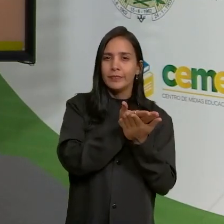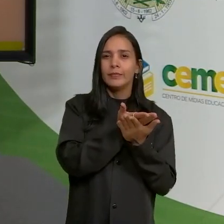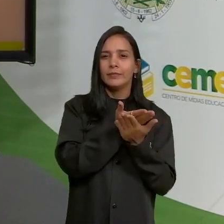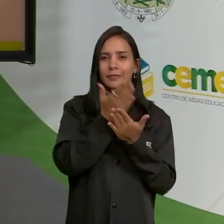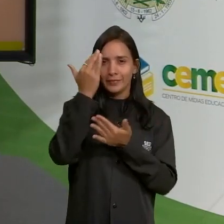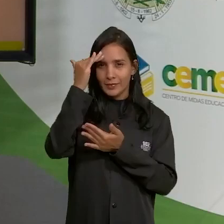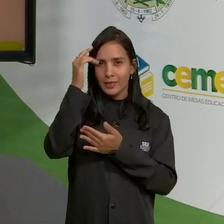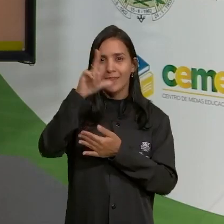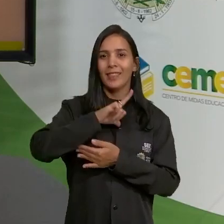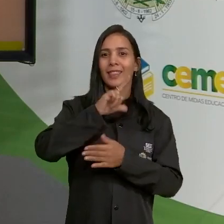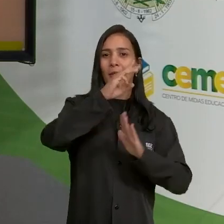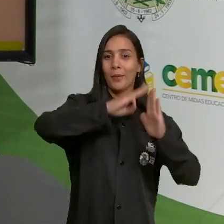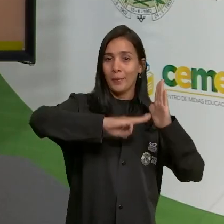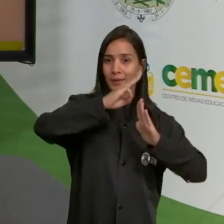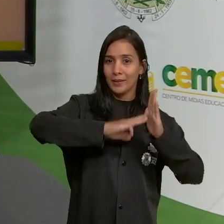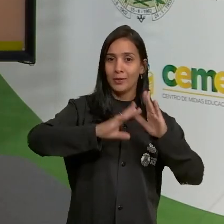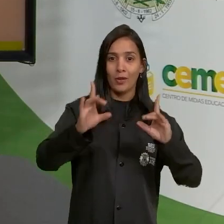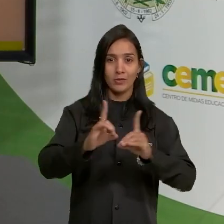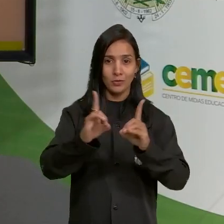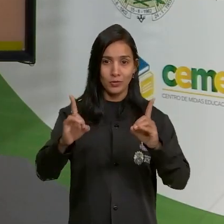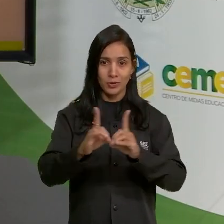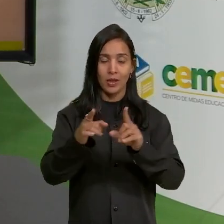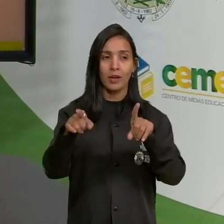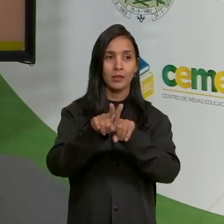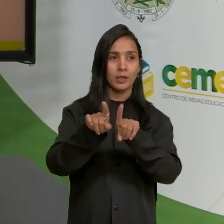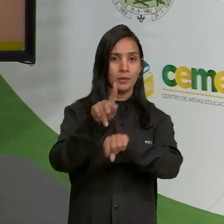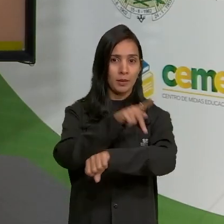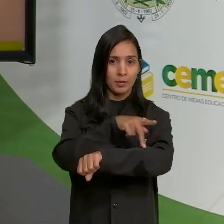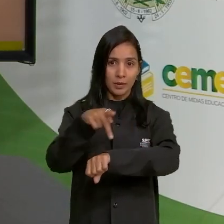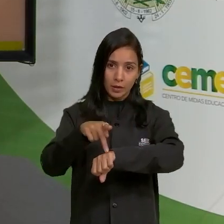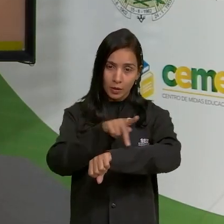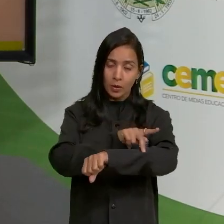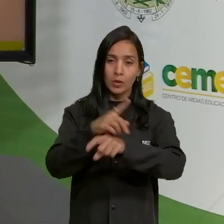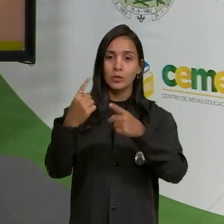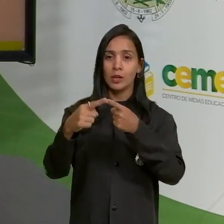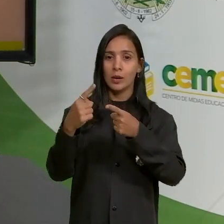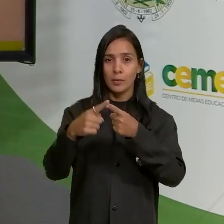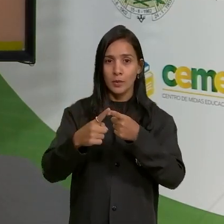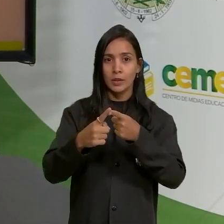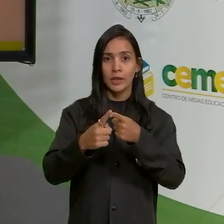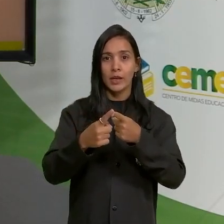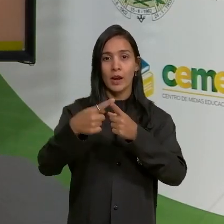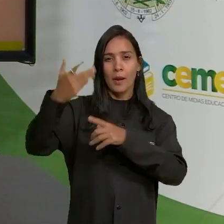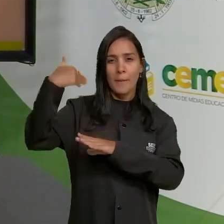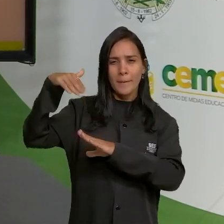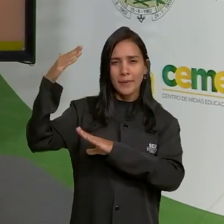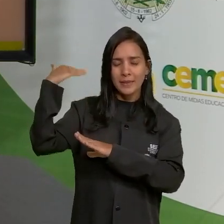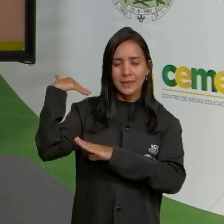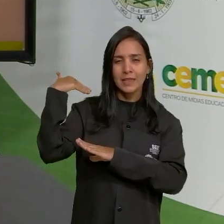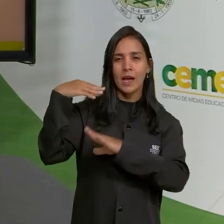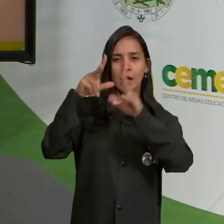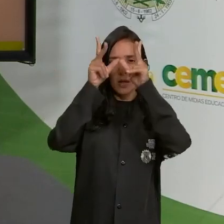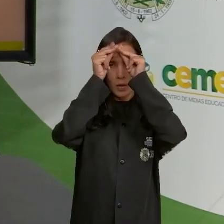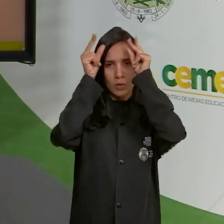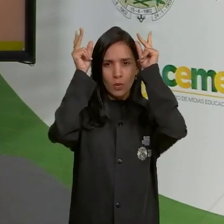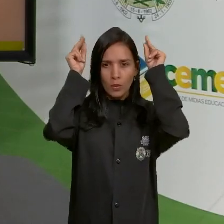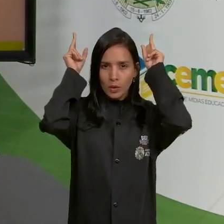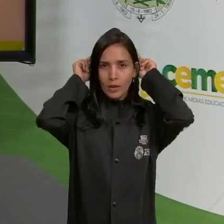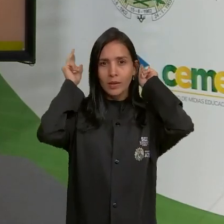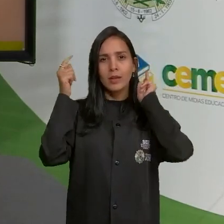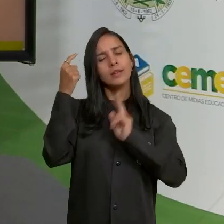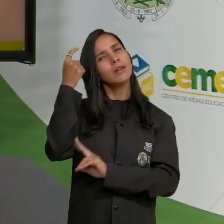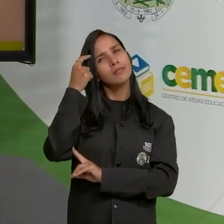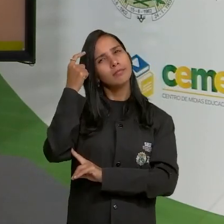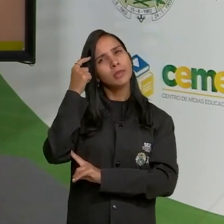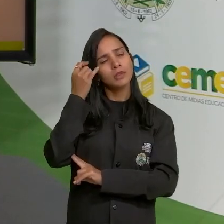para representar o ser humano, né? Com as tragédias, os gregos eles queriam trazer uma lição de moral,